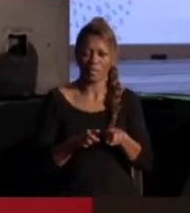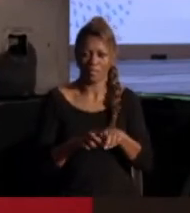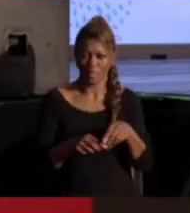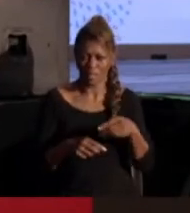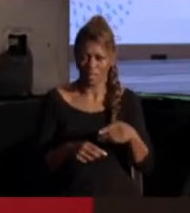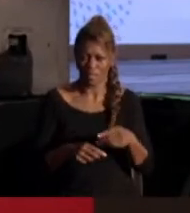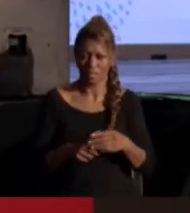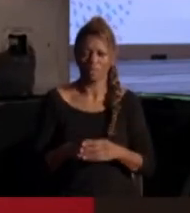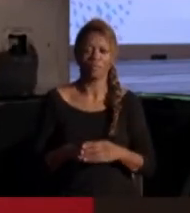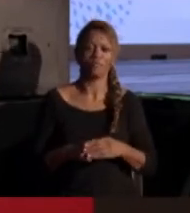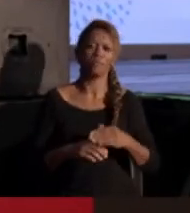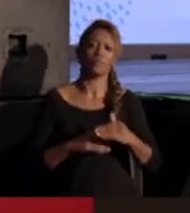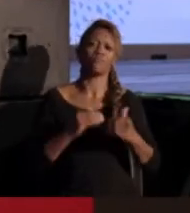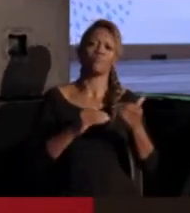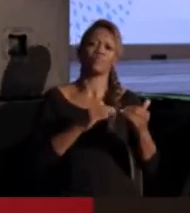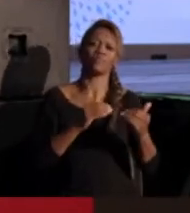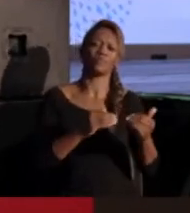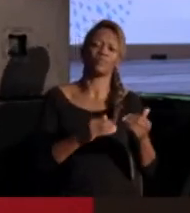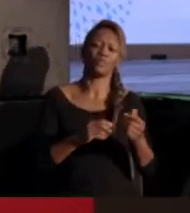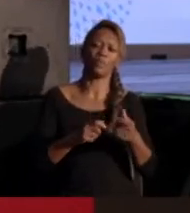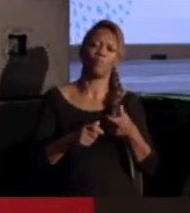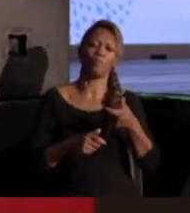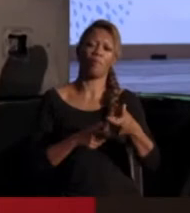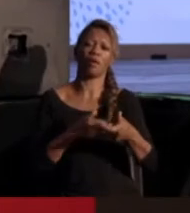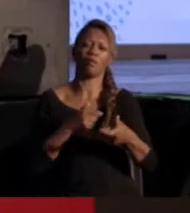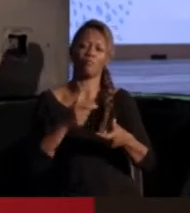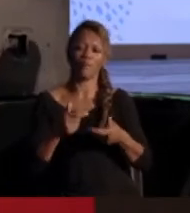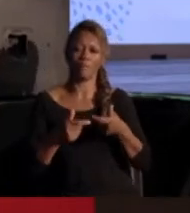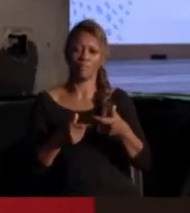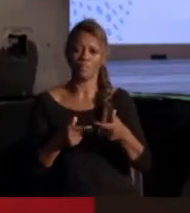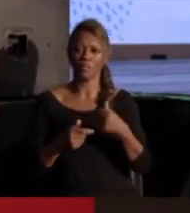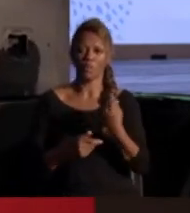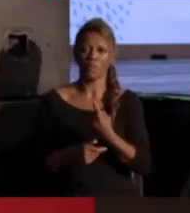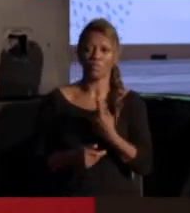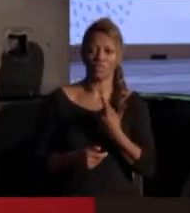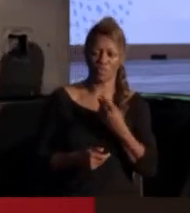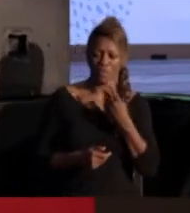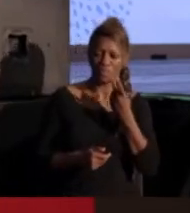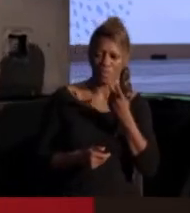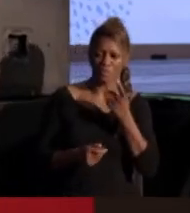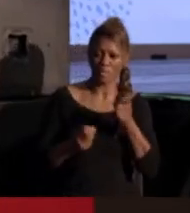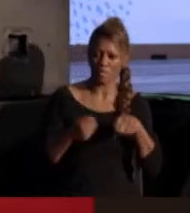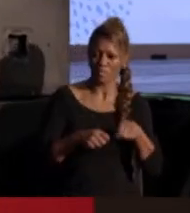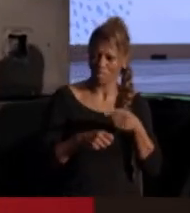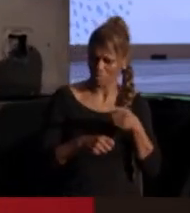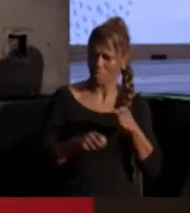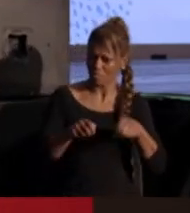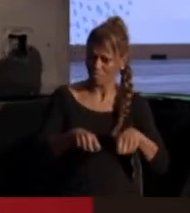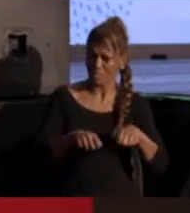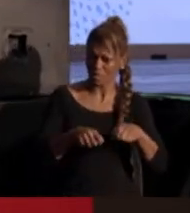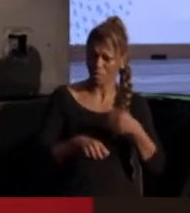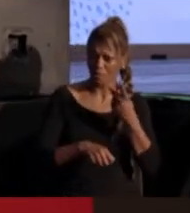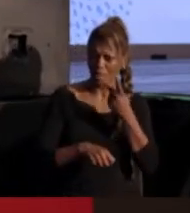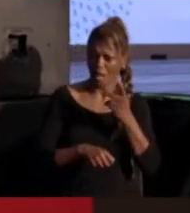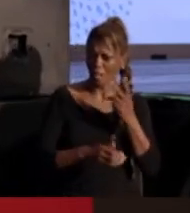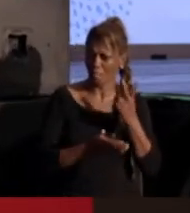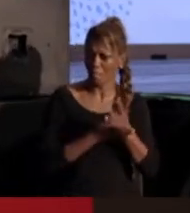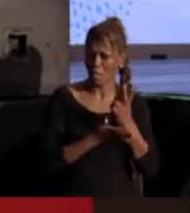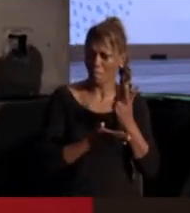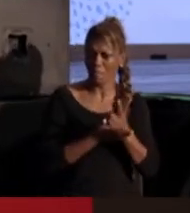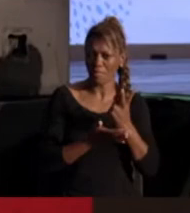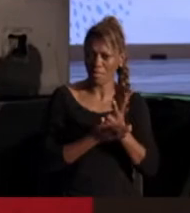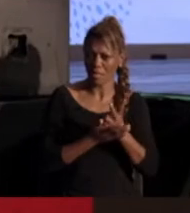É produção e é consumo de palavras, porque nós, para falar, nós nos alimentamos de palavras. O bebê